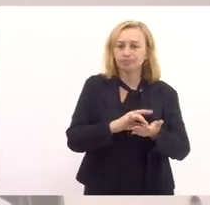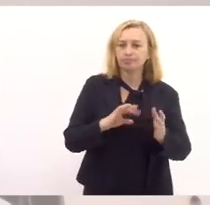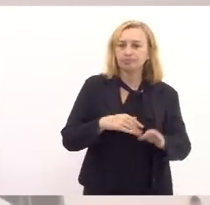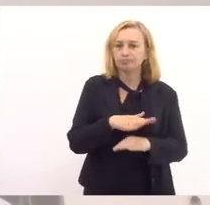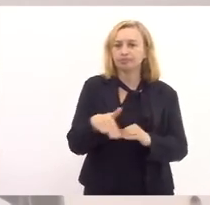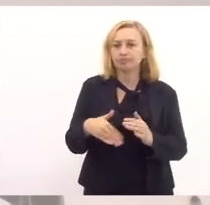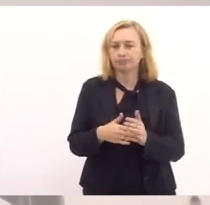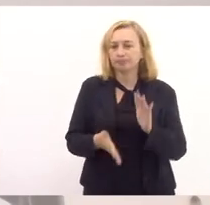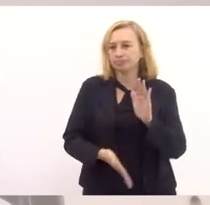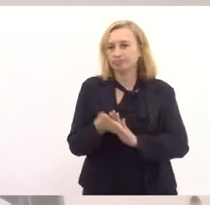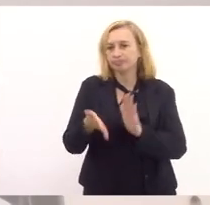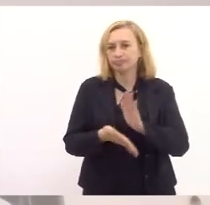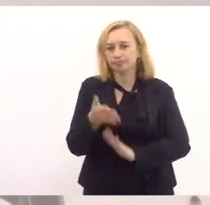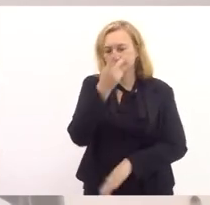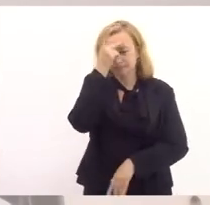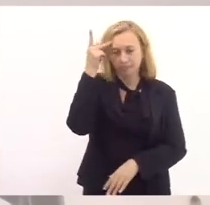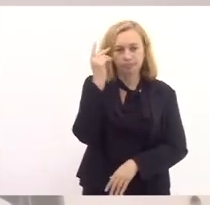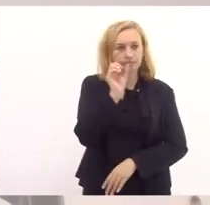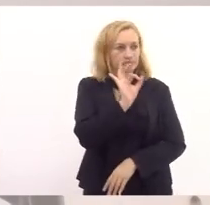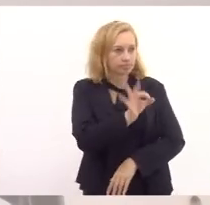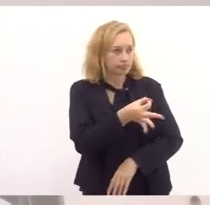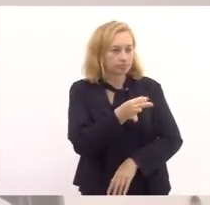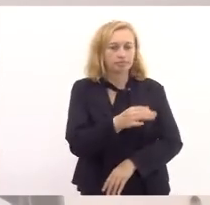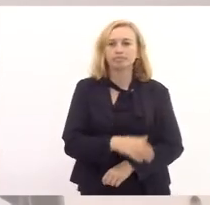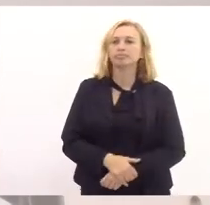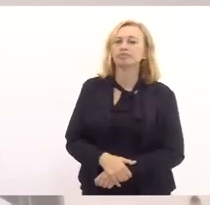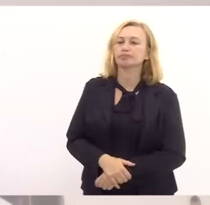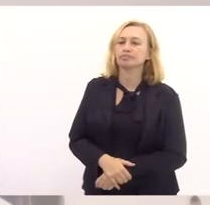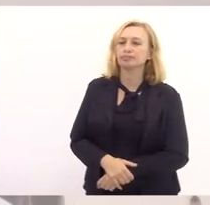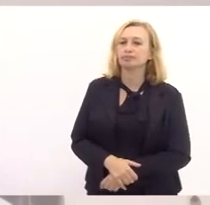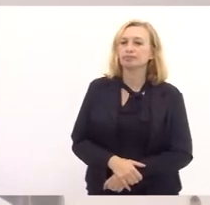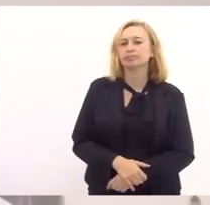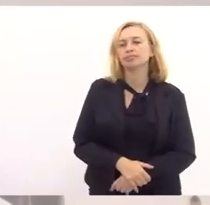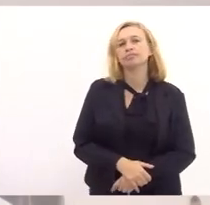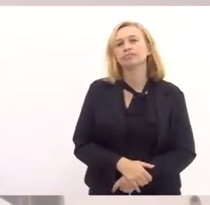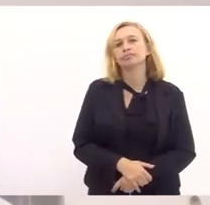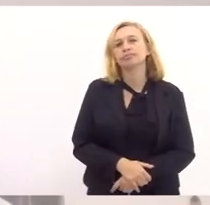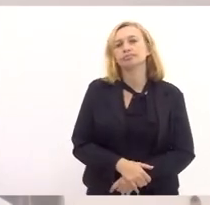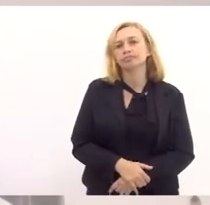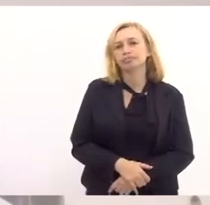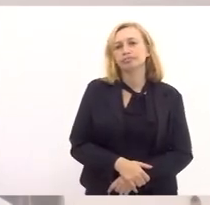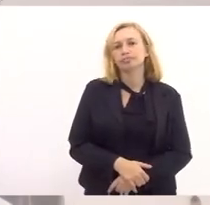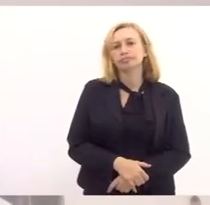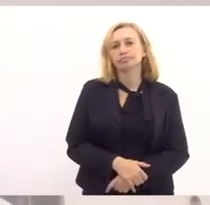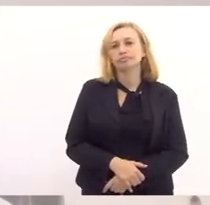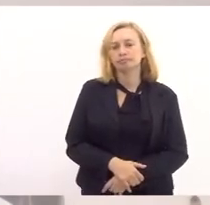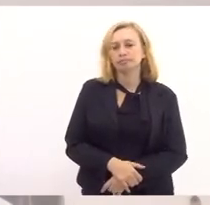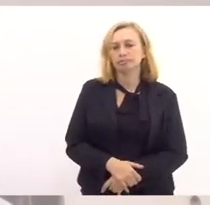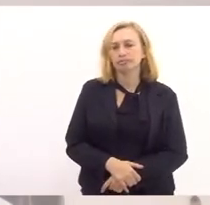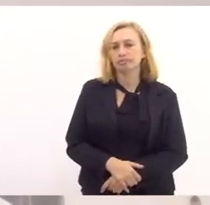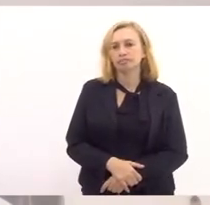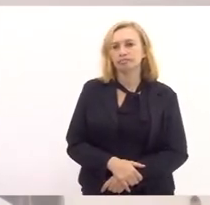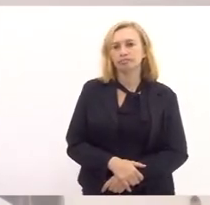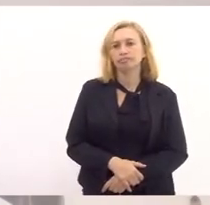as viagens. Exatamente. Você está entendendo? Ela informa origem e destino de todas as viagens, né, que circunvizinha a região.